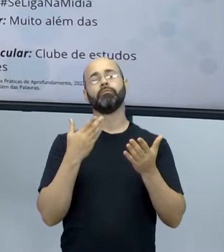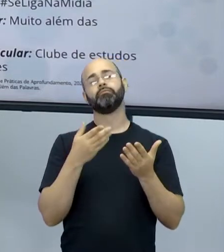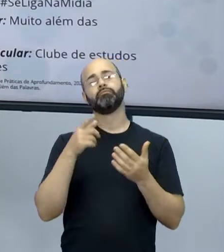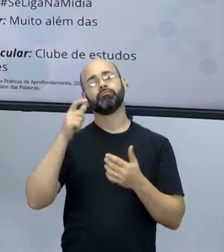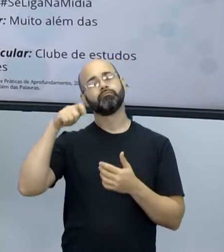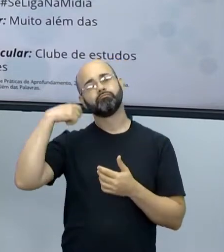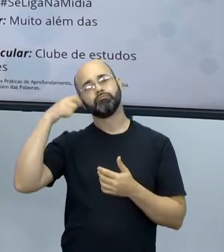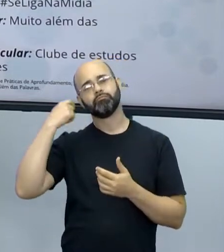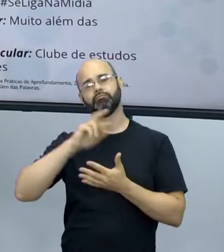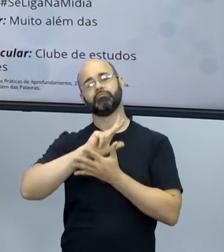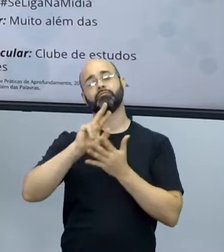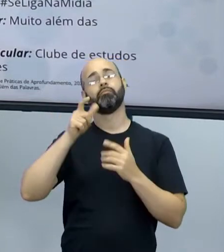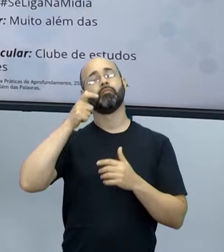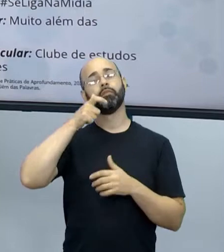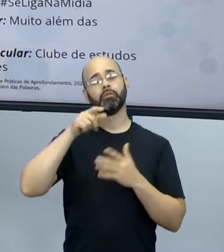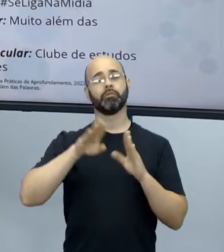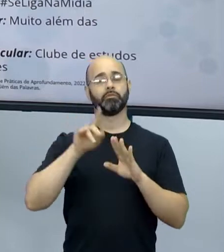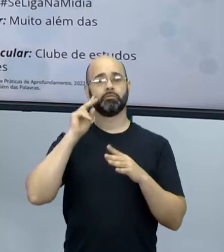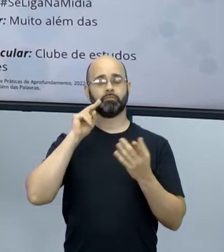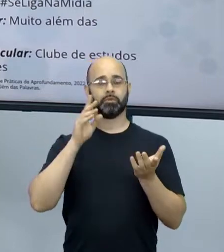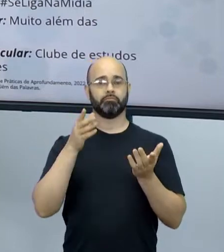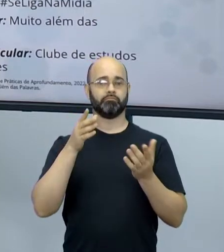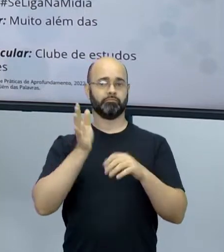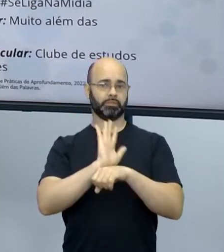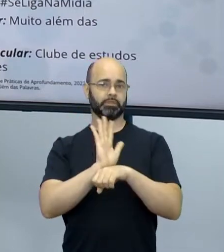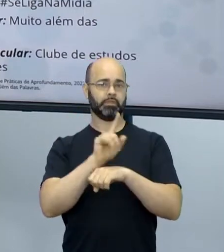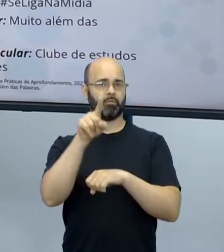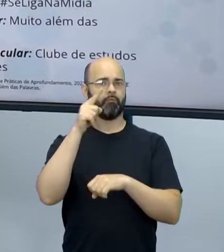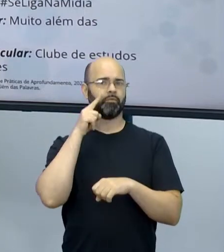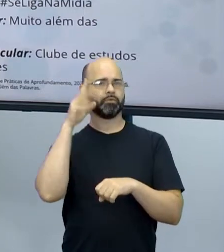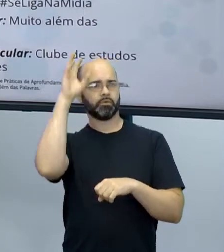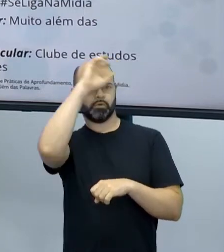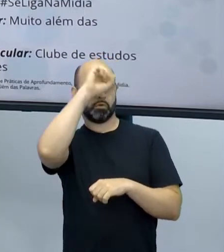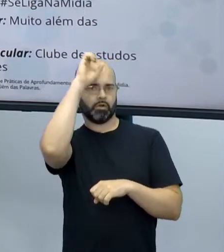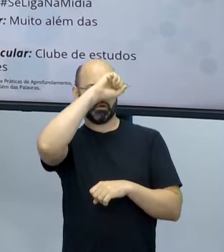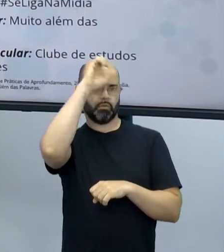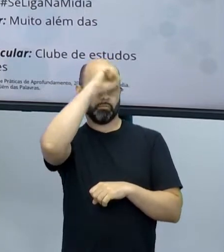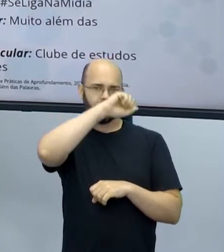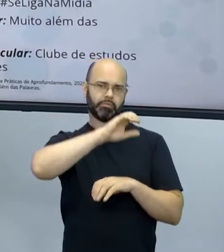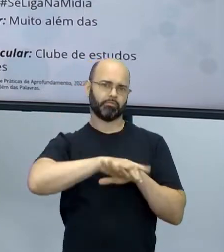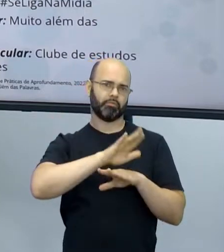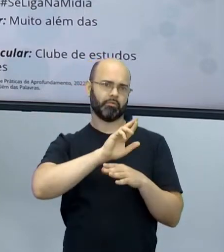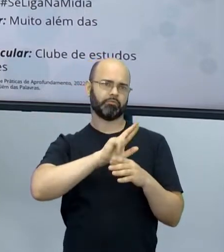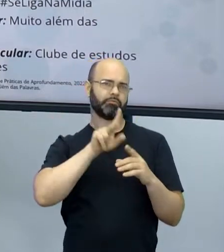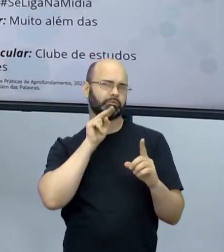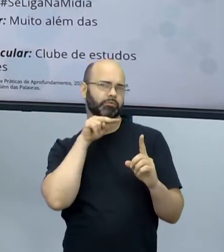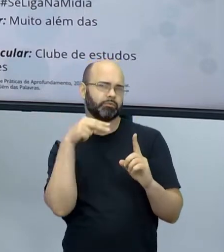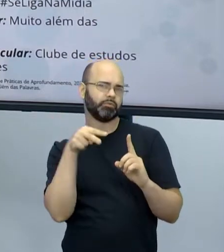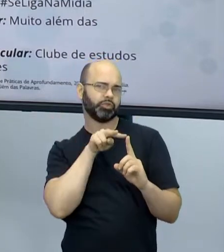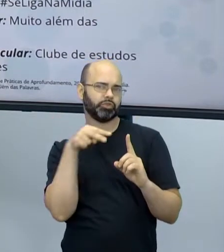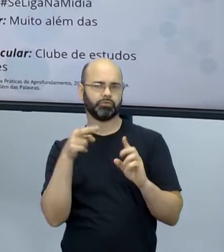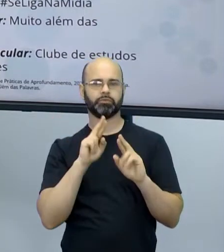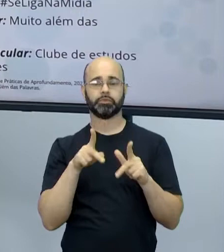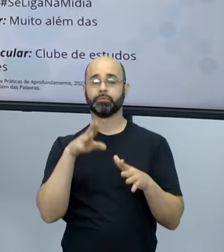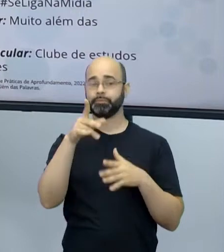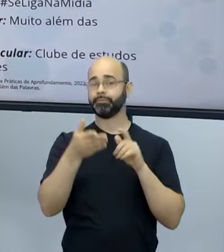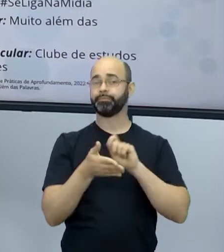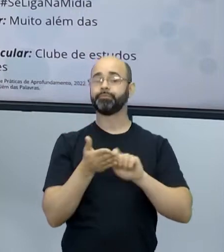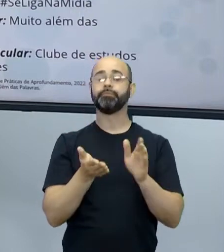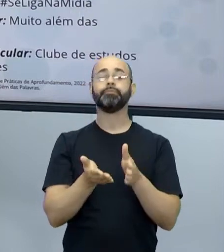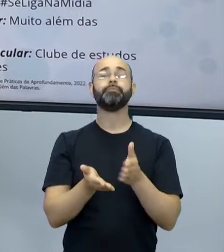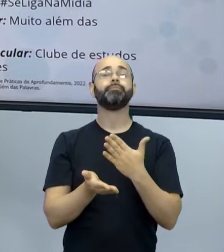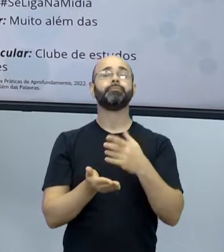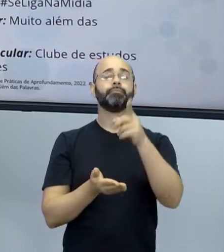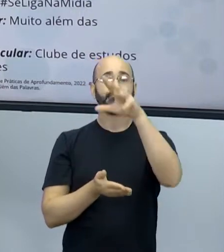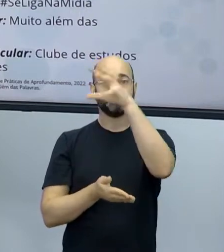visão diferente em relação ao cinema. Mas antes de iniciar a minha explicação, eu quero que vocês sentem direitinho, pega a caneta, pega o caderno,